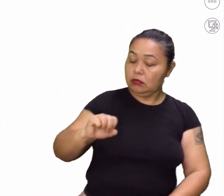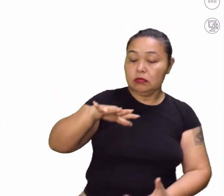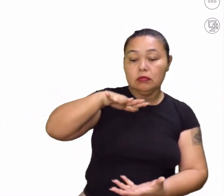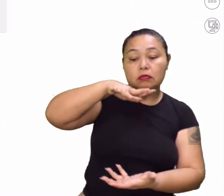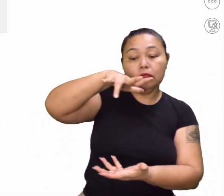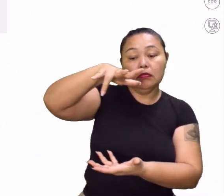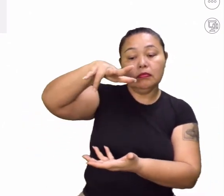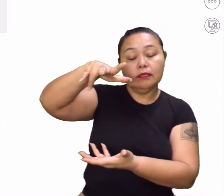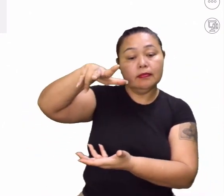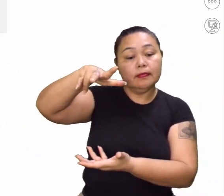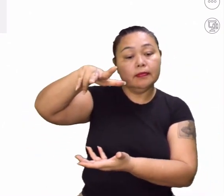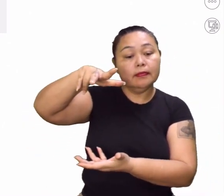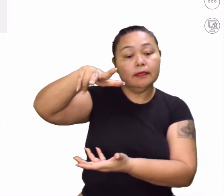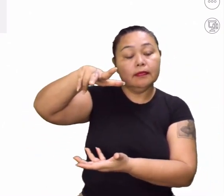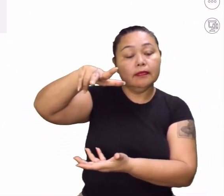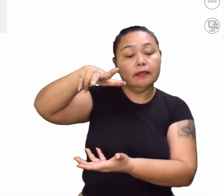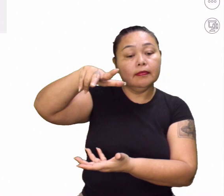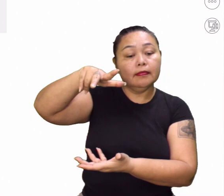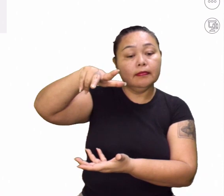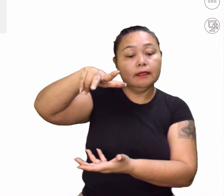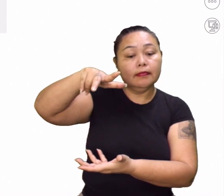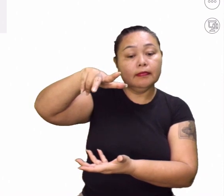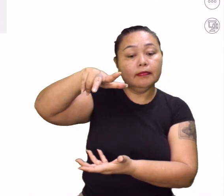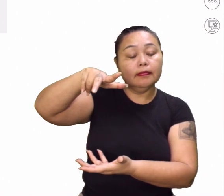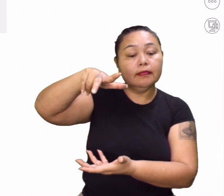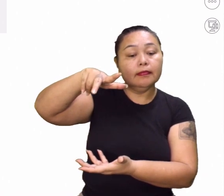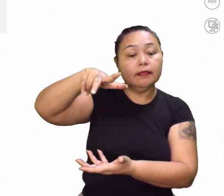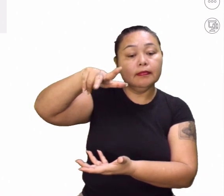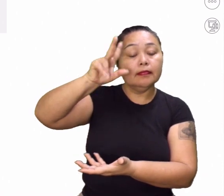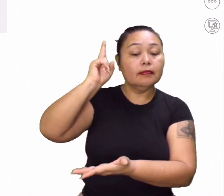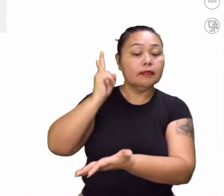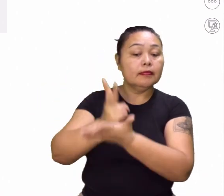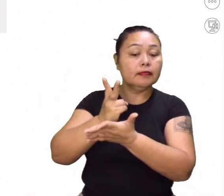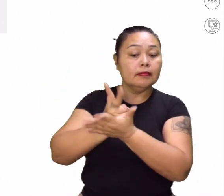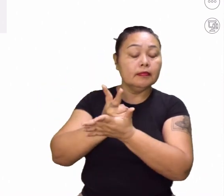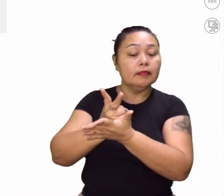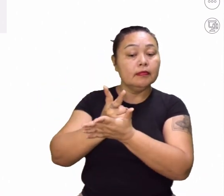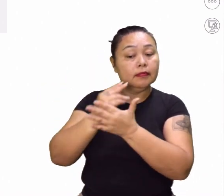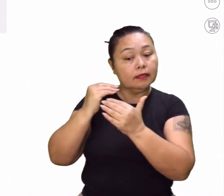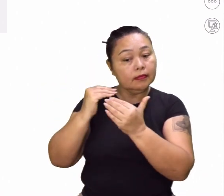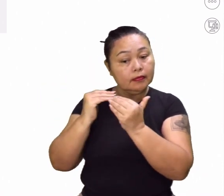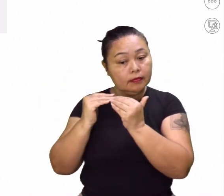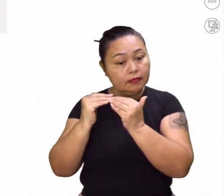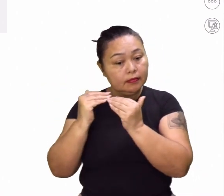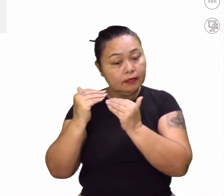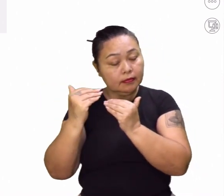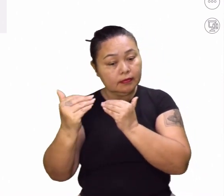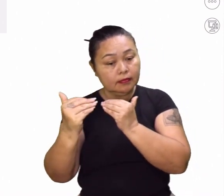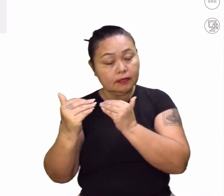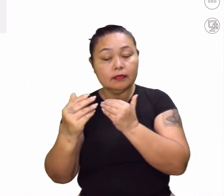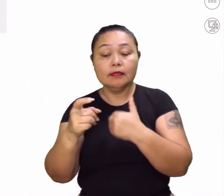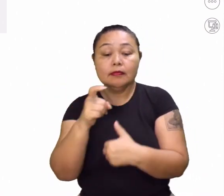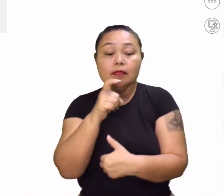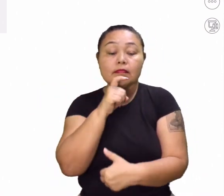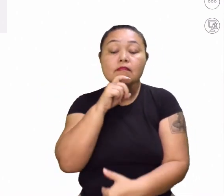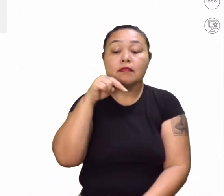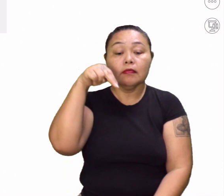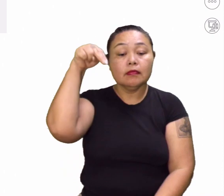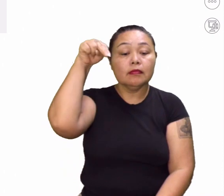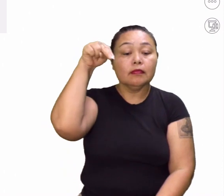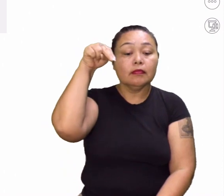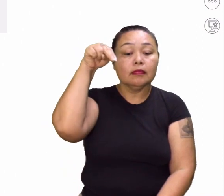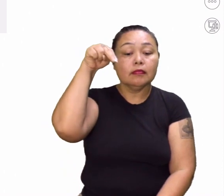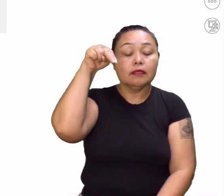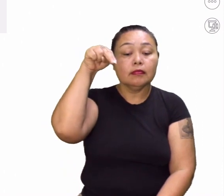do planeta. Dessa forma, a mesma data que marca a chegada do inverno no